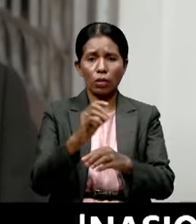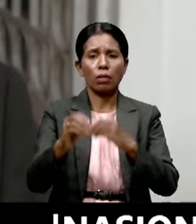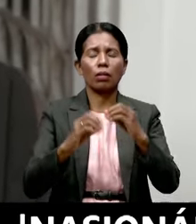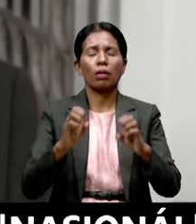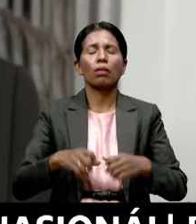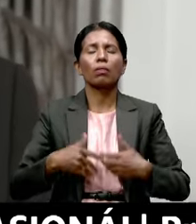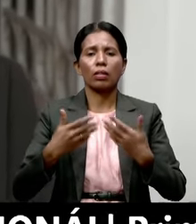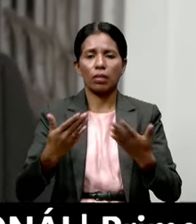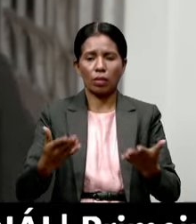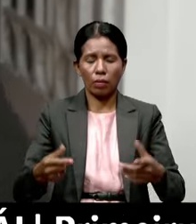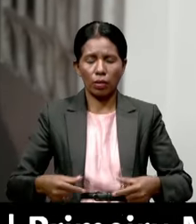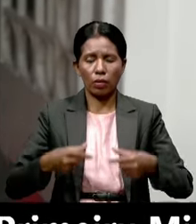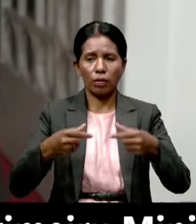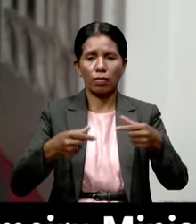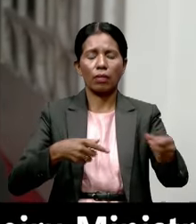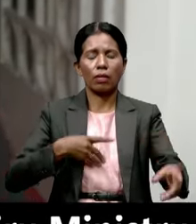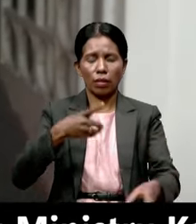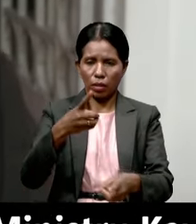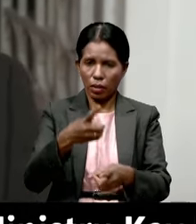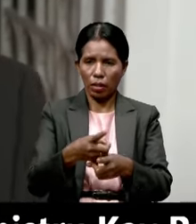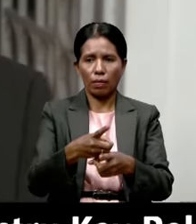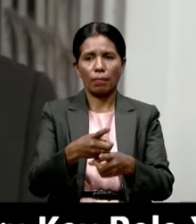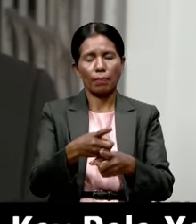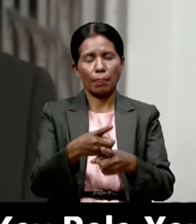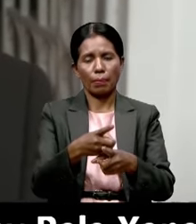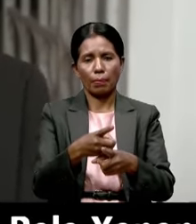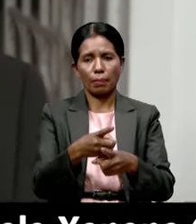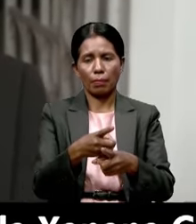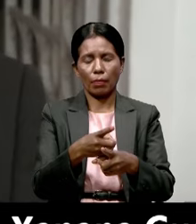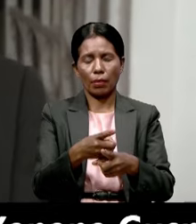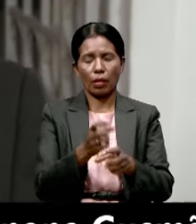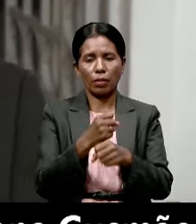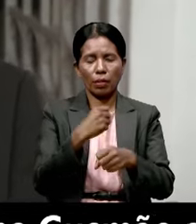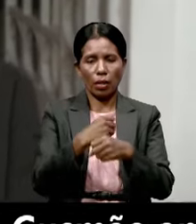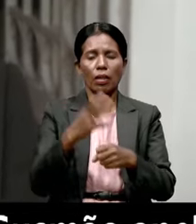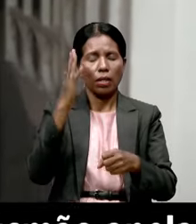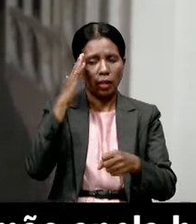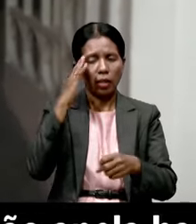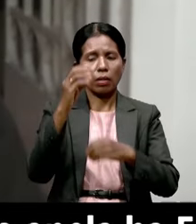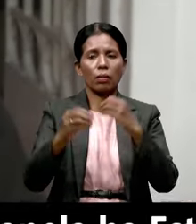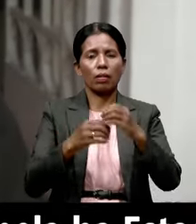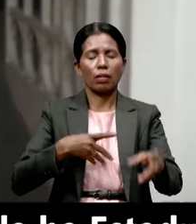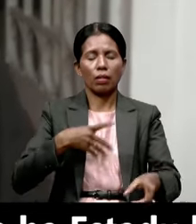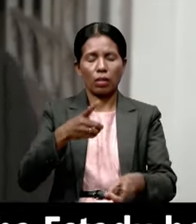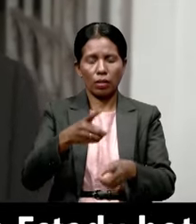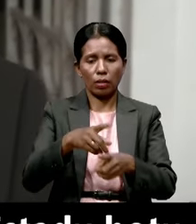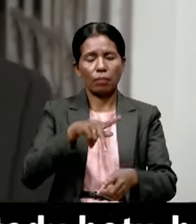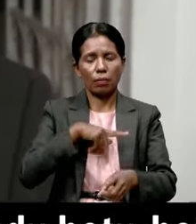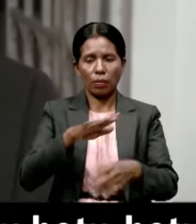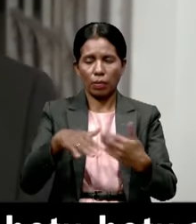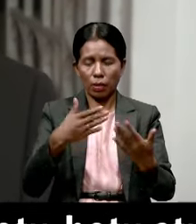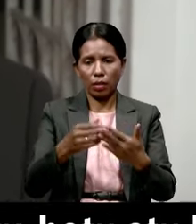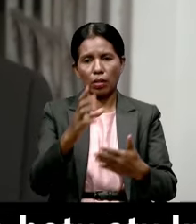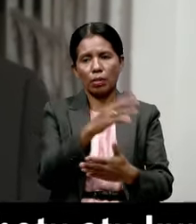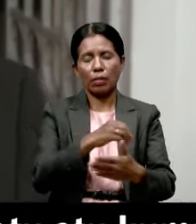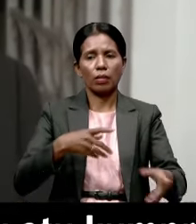tu atribui direitos de propriedade. Tu há o reconhecimento vai ter direitos privados sira, não mais vai